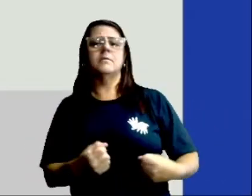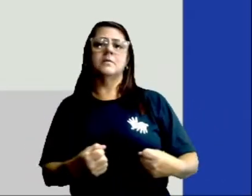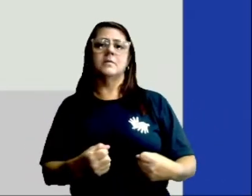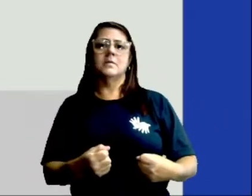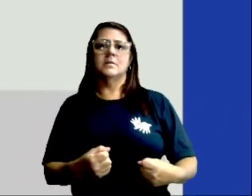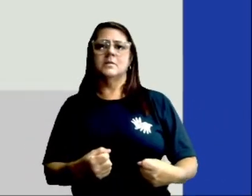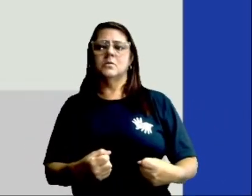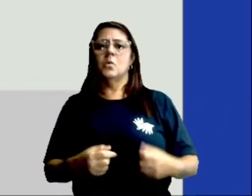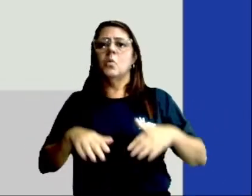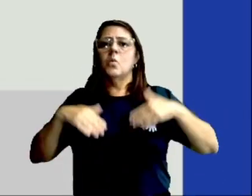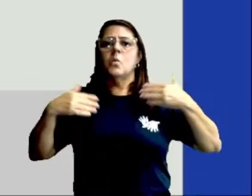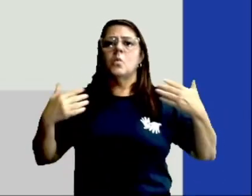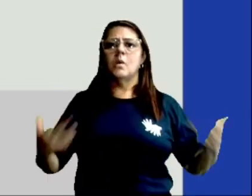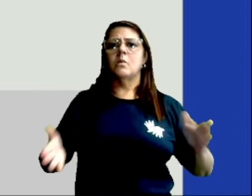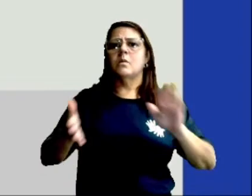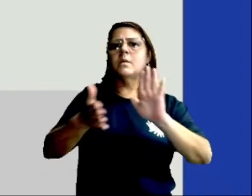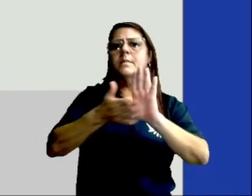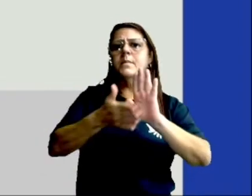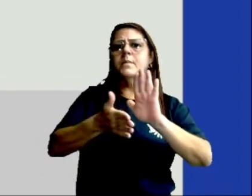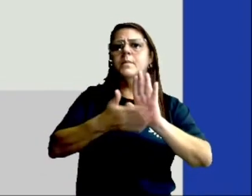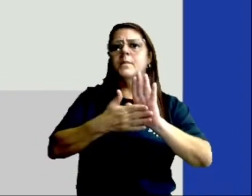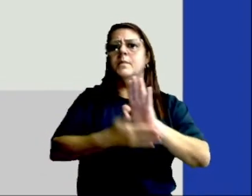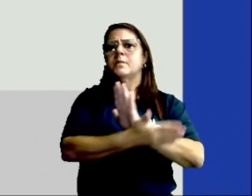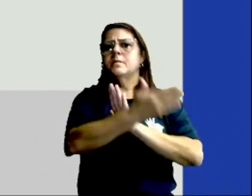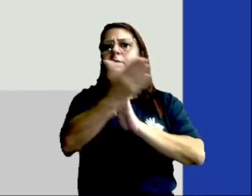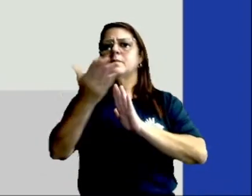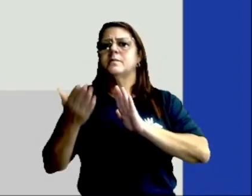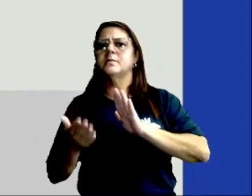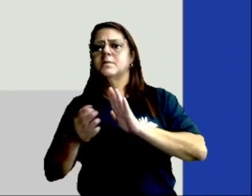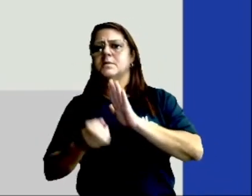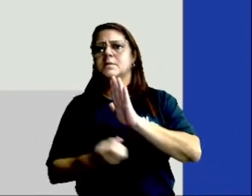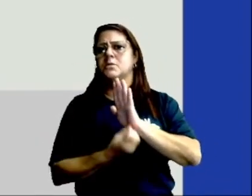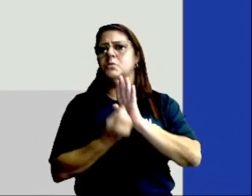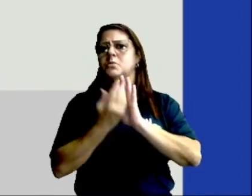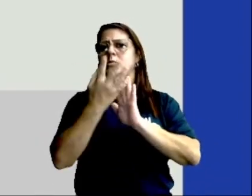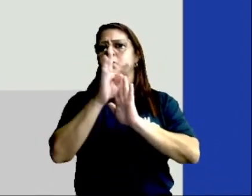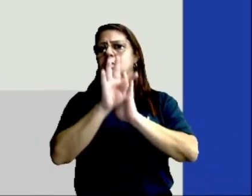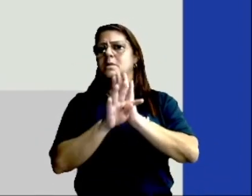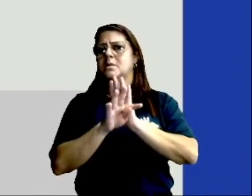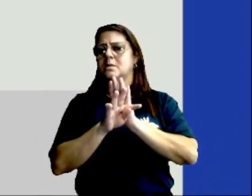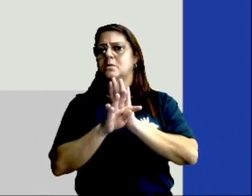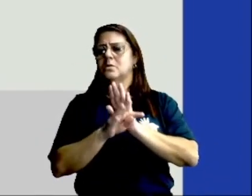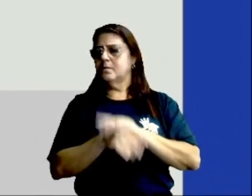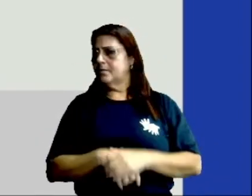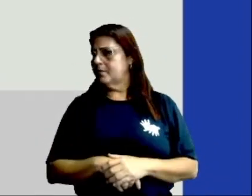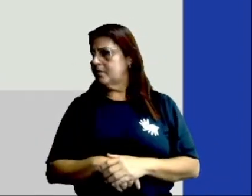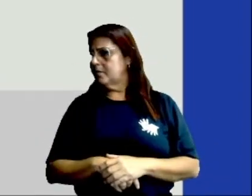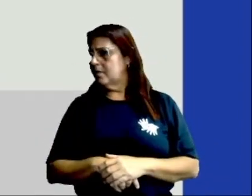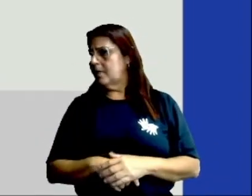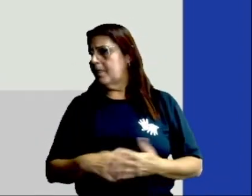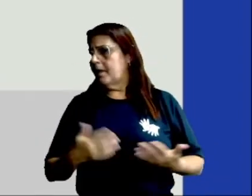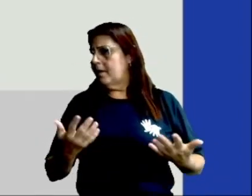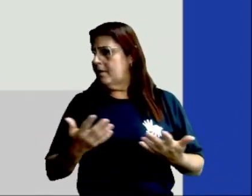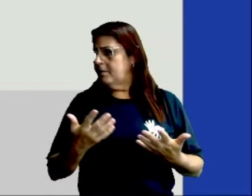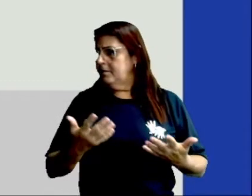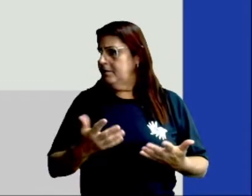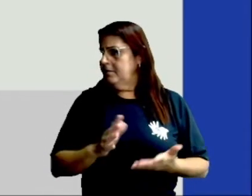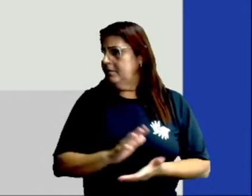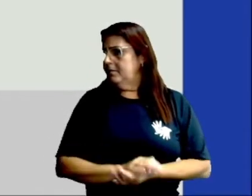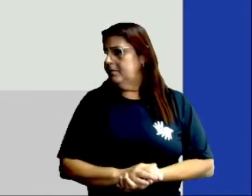qual é aqui a proposta aí para vocês textual? Então, vamos lá. Trouxe aqui a moral da fábula,